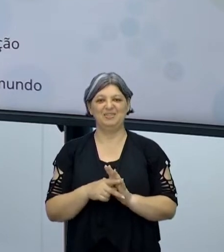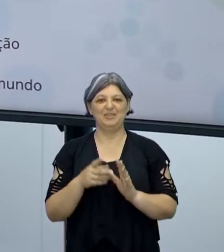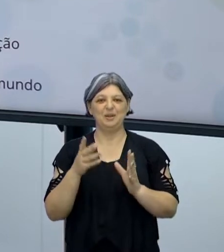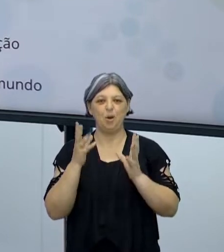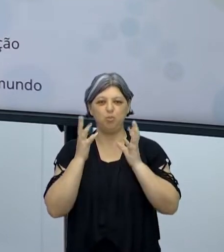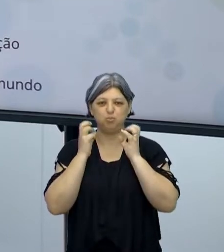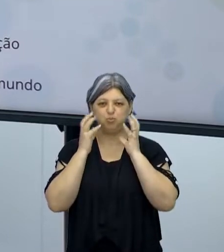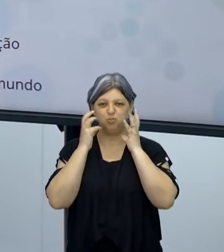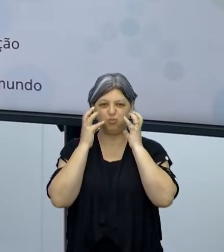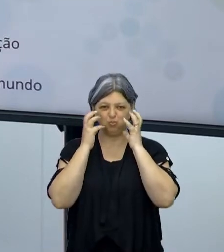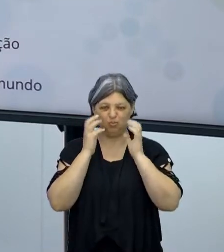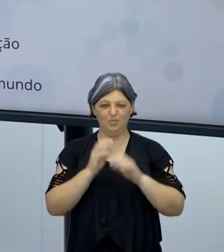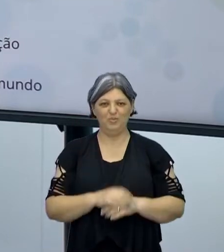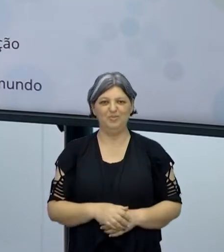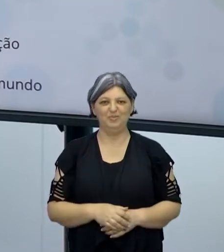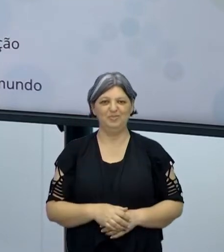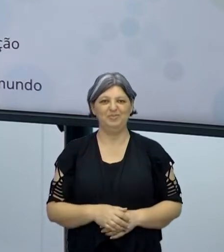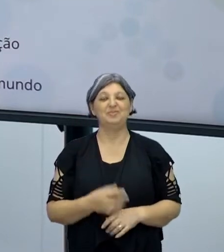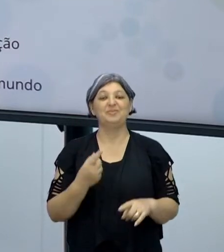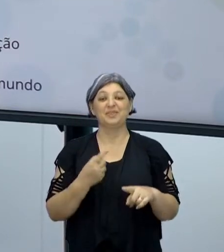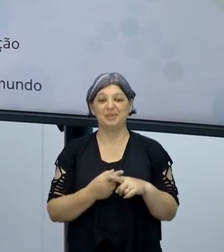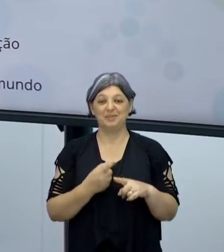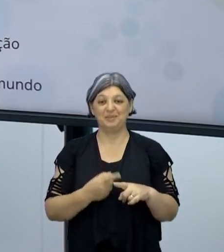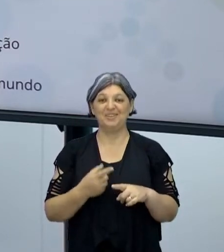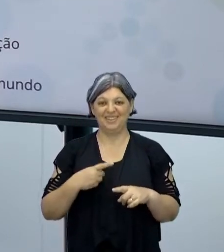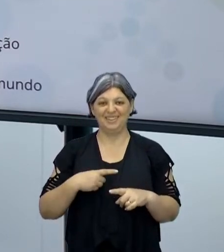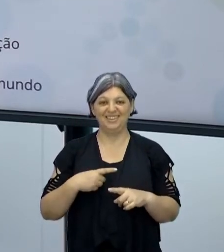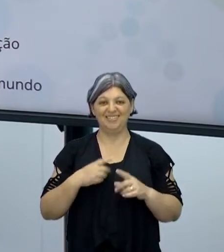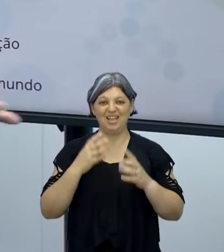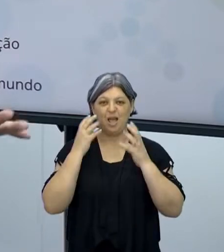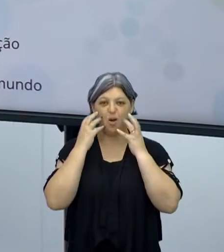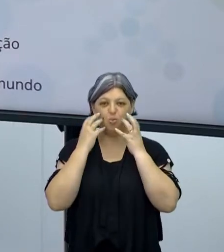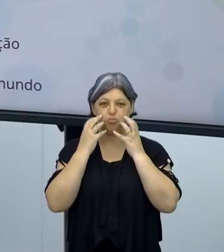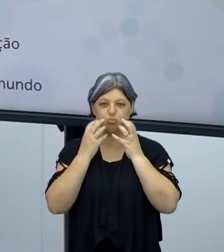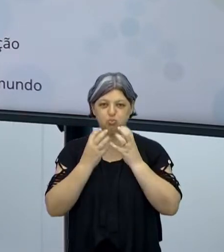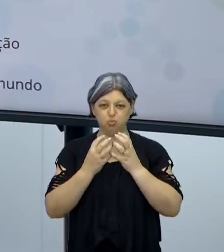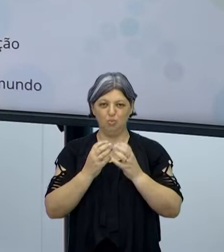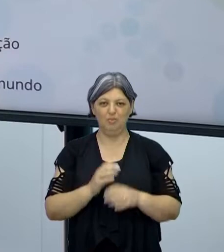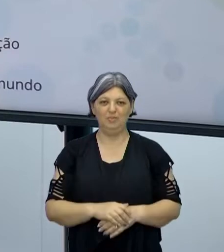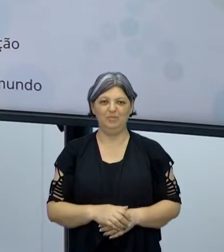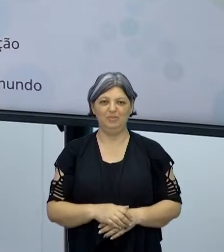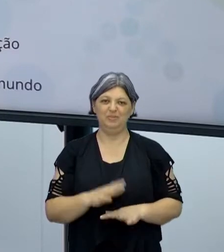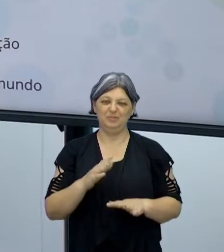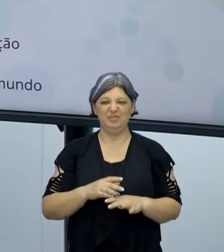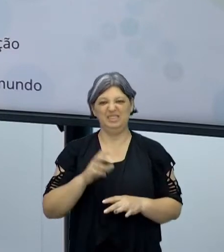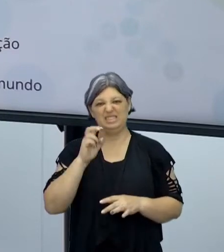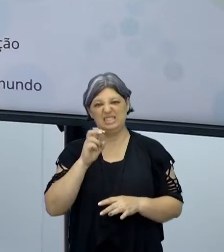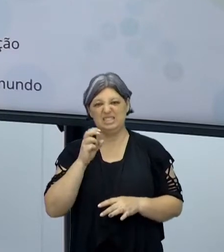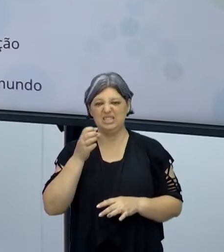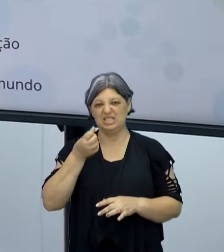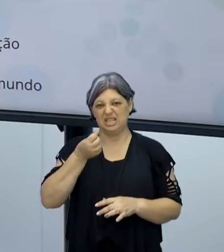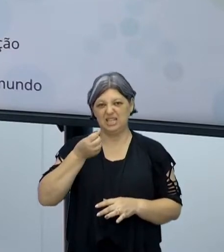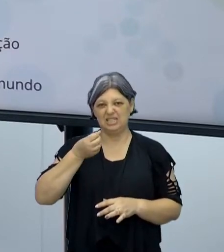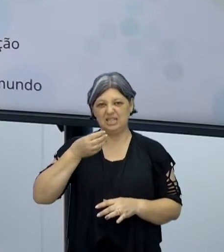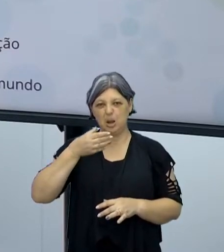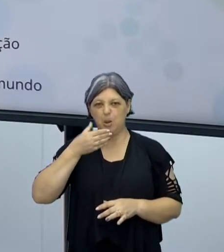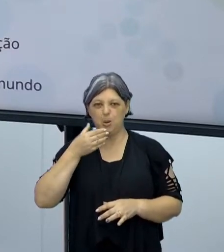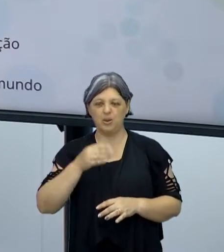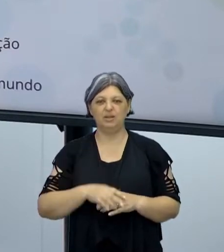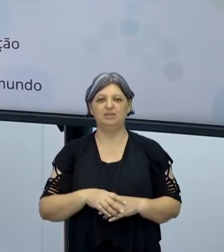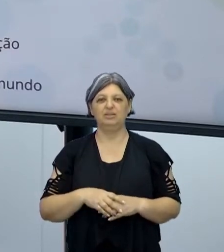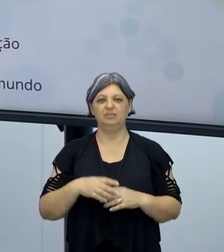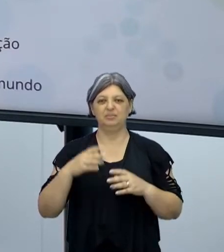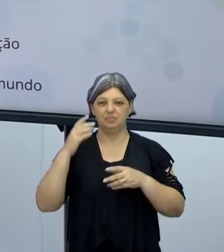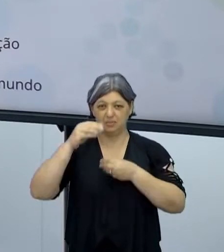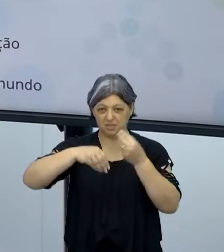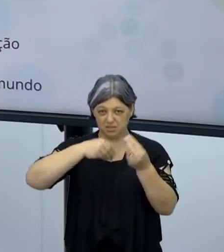com as duas mãos. Sabe por quê? Porque eu tenho uma barba comprida, é isso mesmo, de 5, 6 dedos aí, e ela é grisalha. Eu